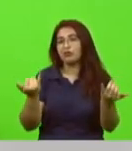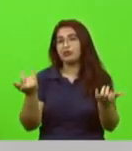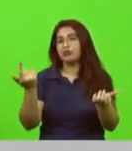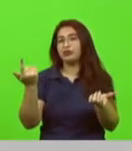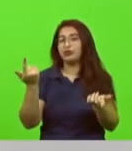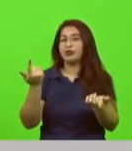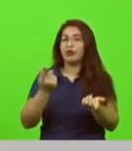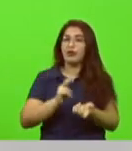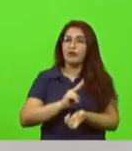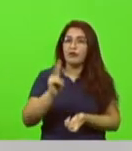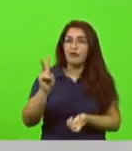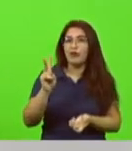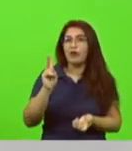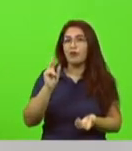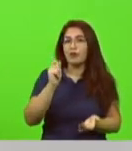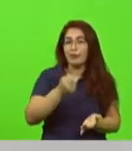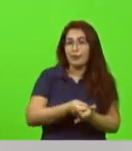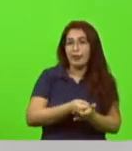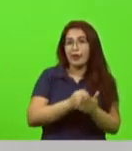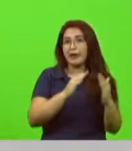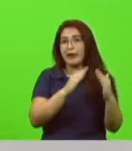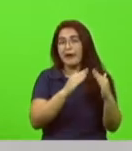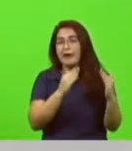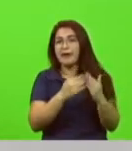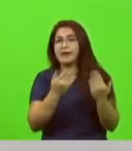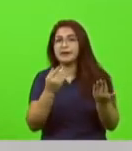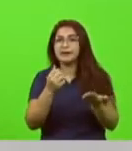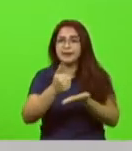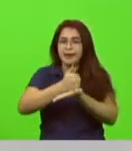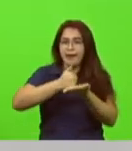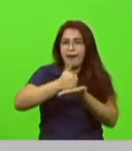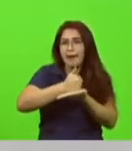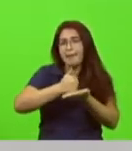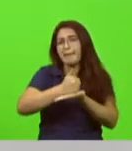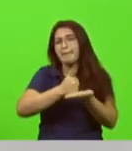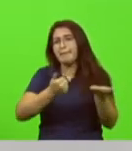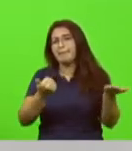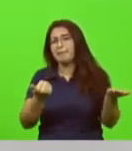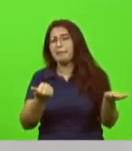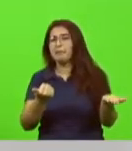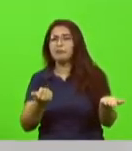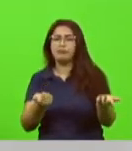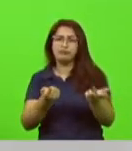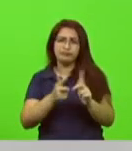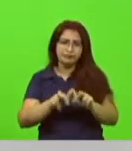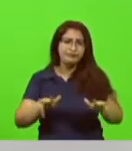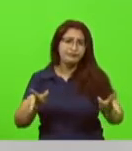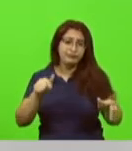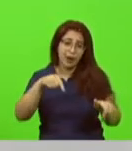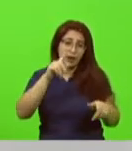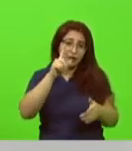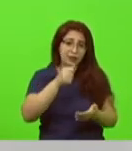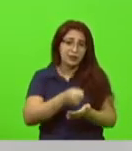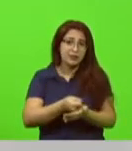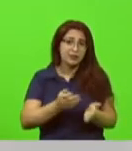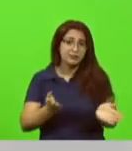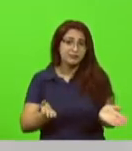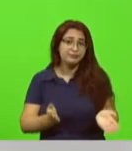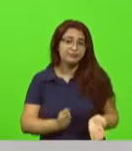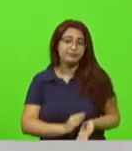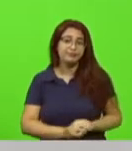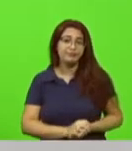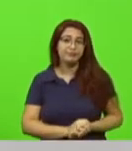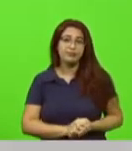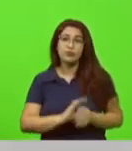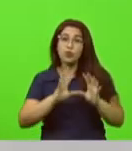nós pagamos, o preço do remédio que nós compramos, a nossa saúde, e etc., tudo que